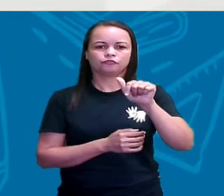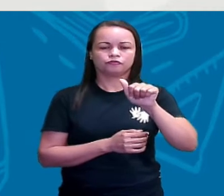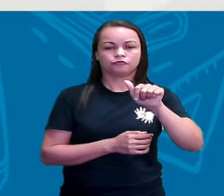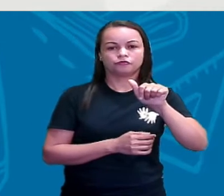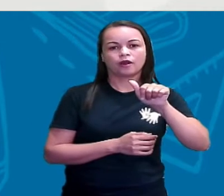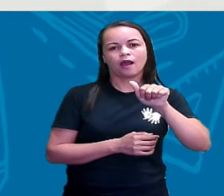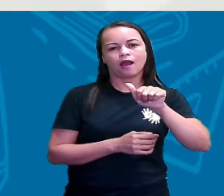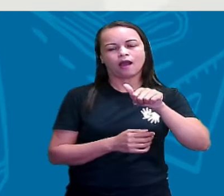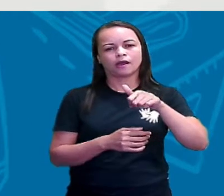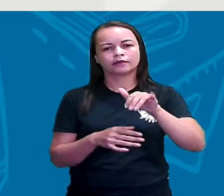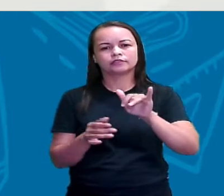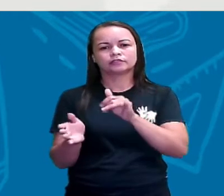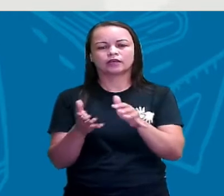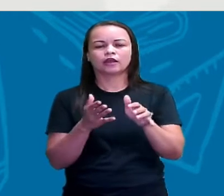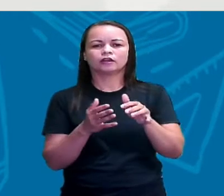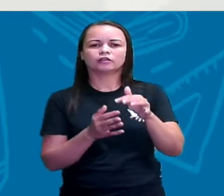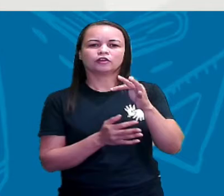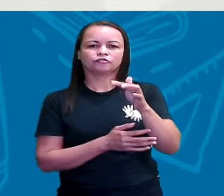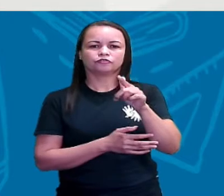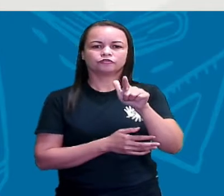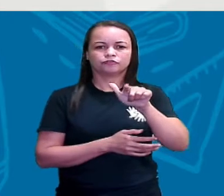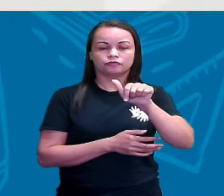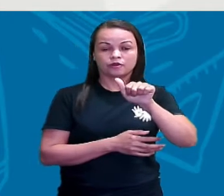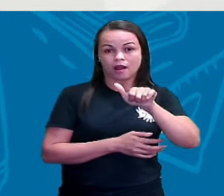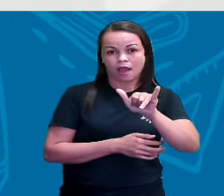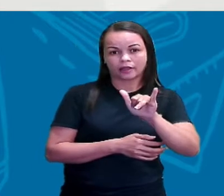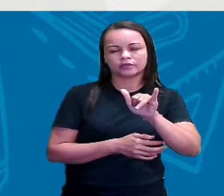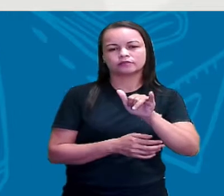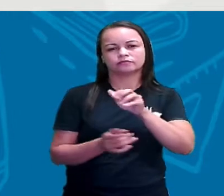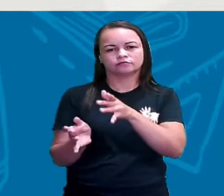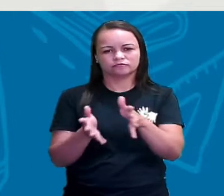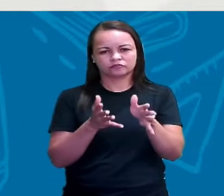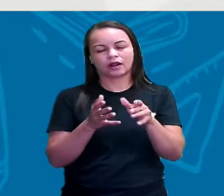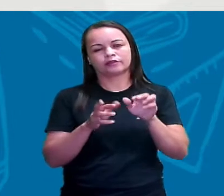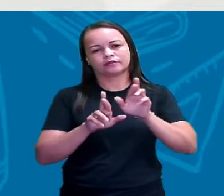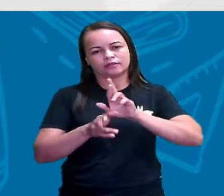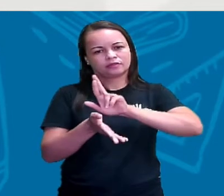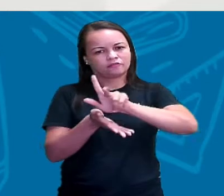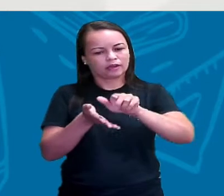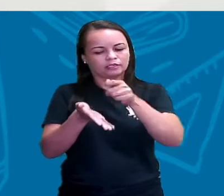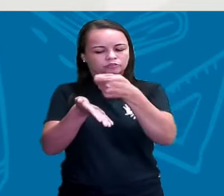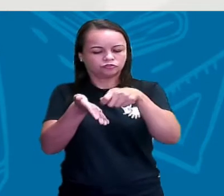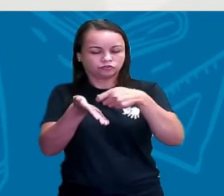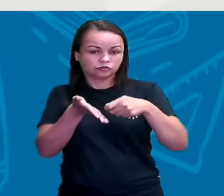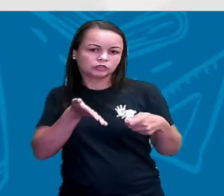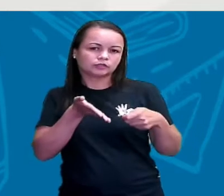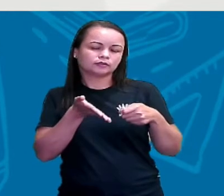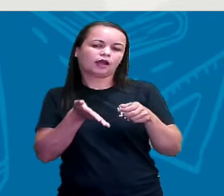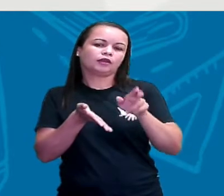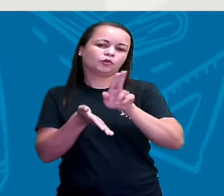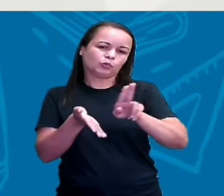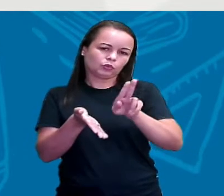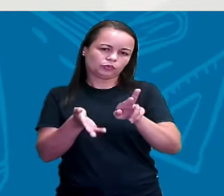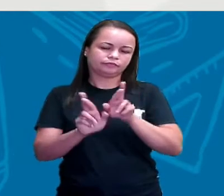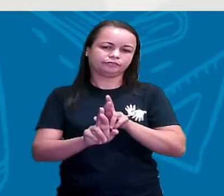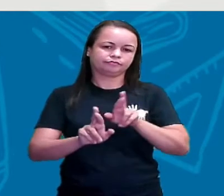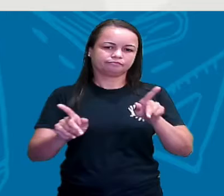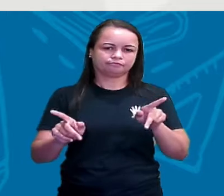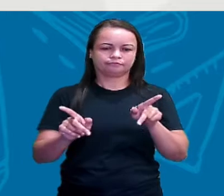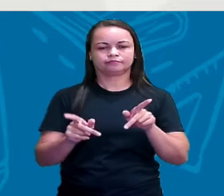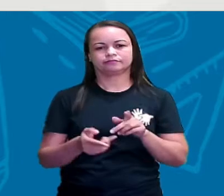flew. Então, na negativa, eu tenho I did not fly. E na interrogativa, did I